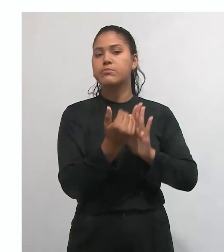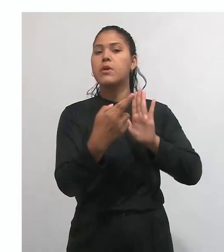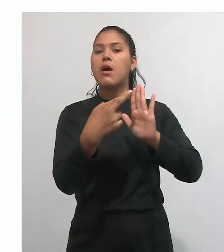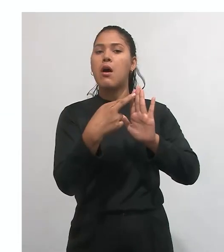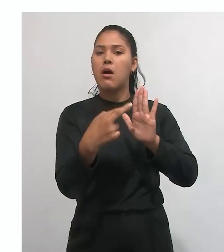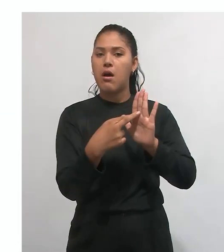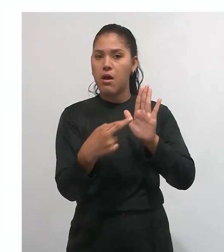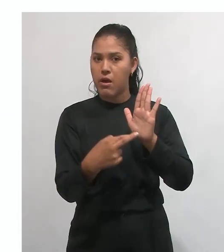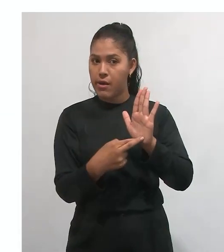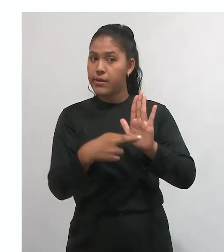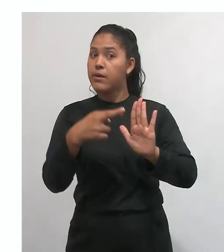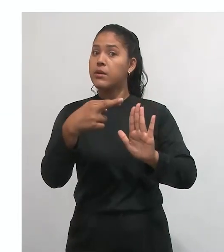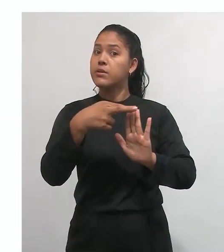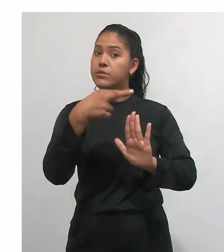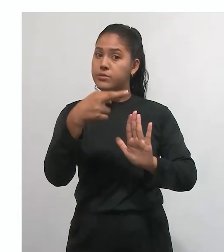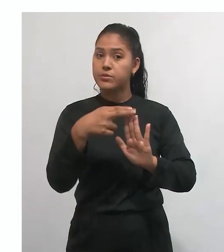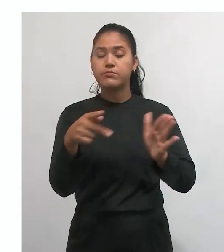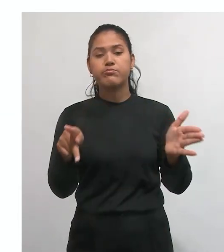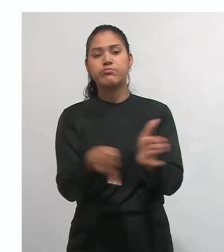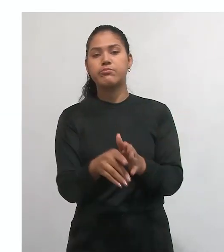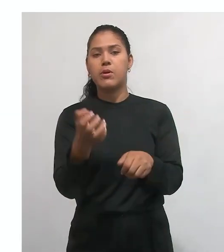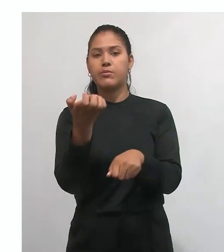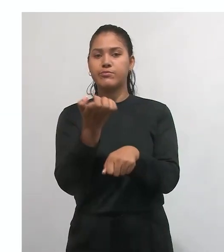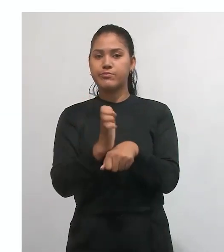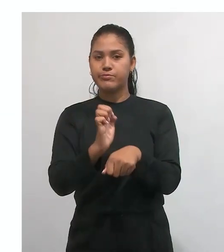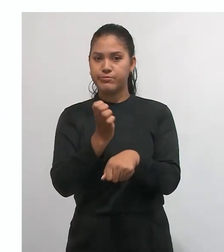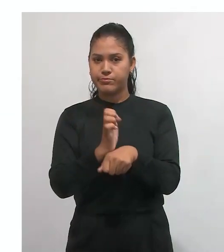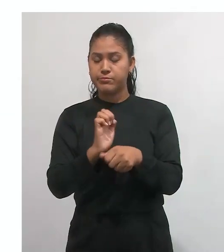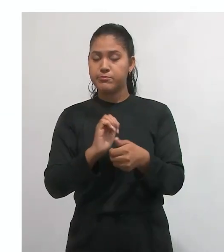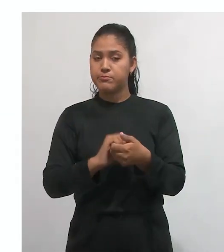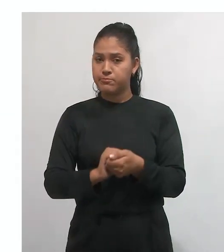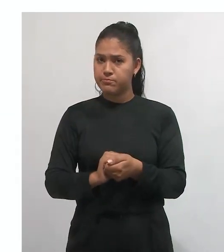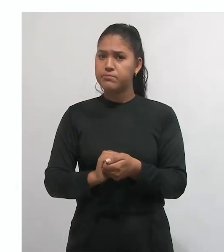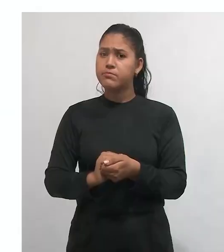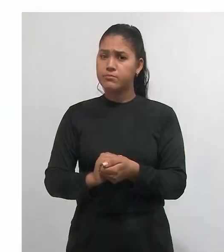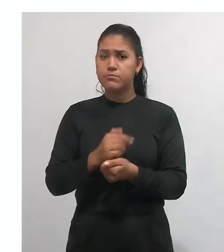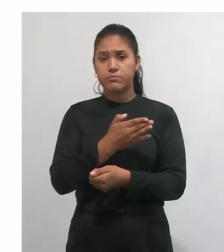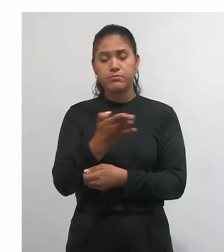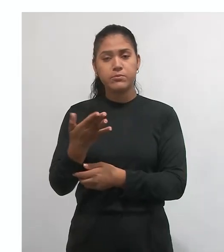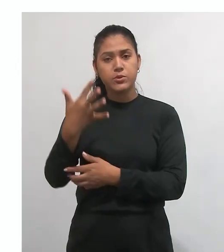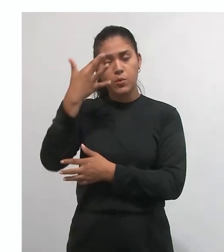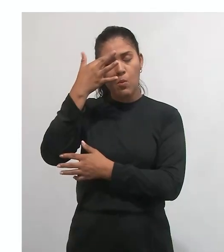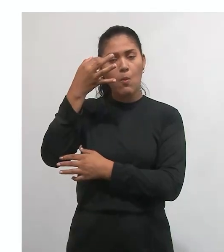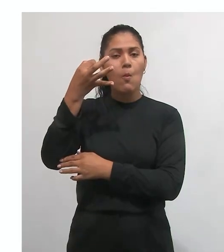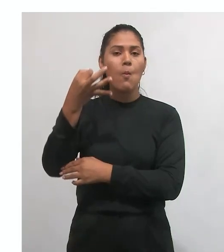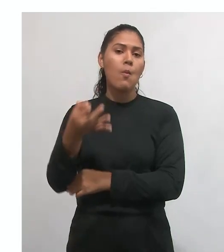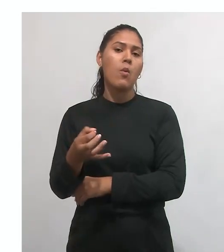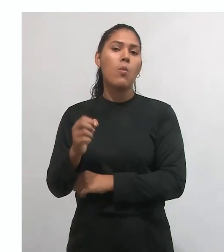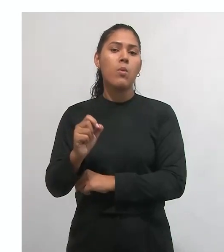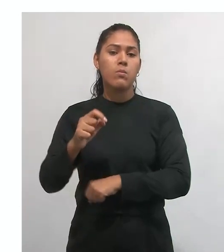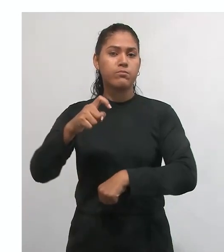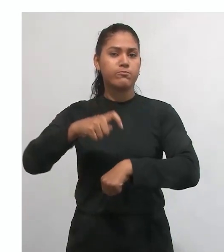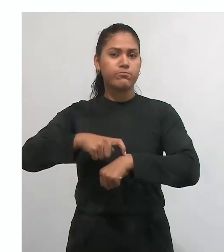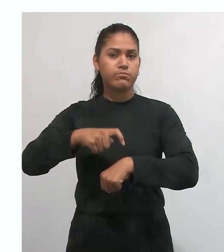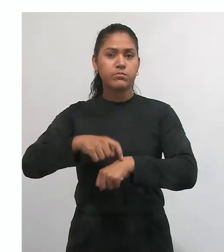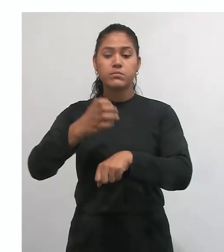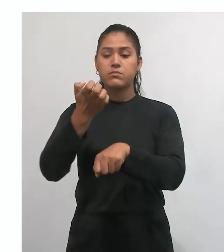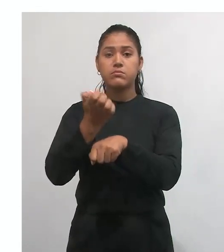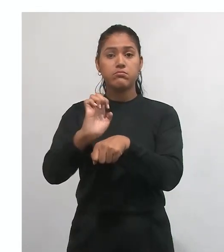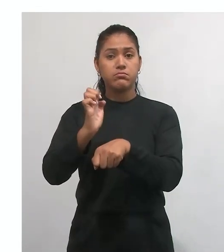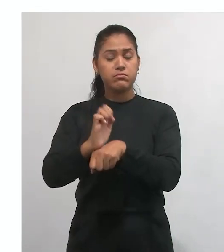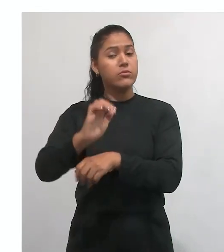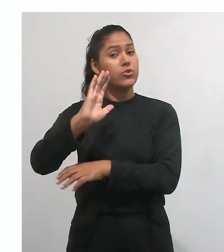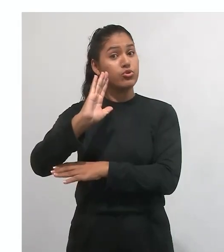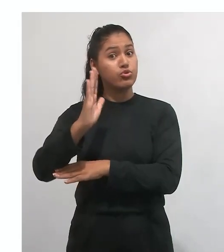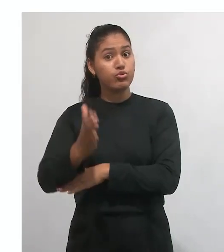da resolução que regulamenta o estágio. É importante que vocês compreendam que essa etapa de